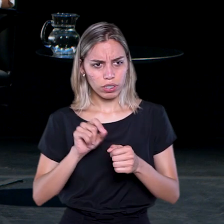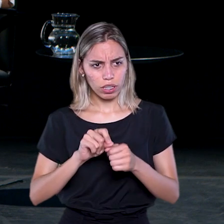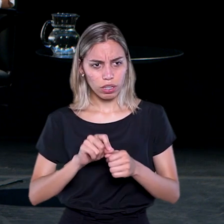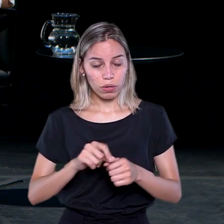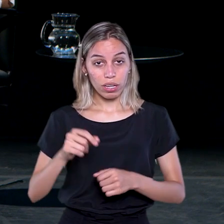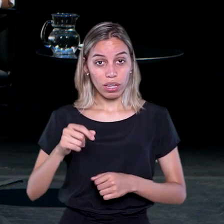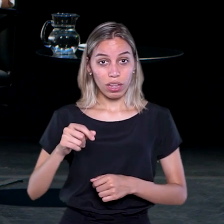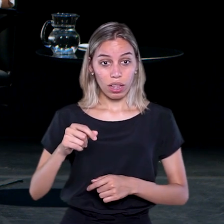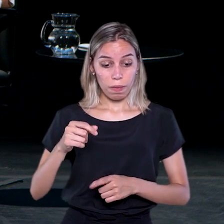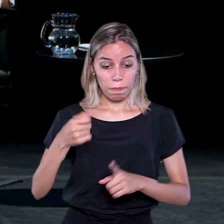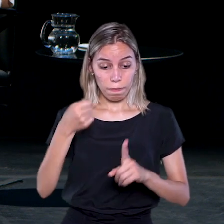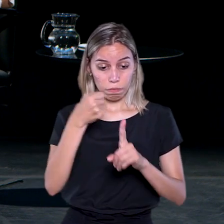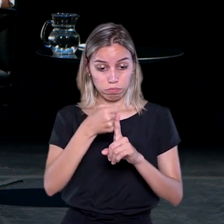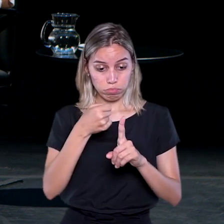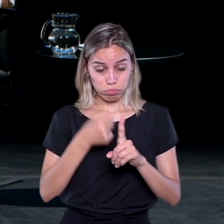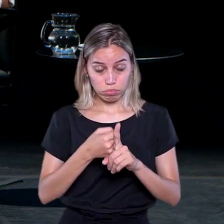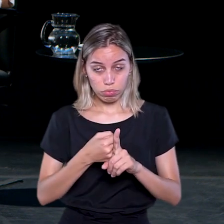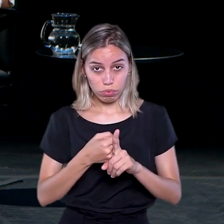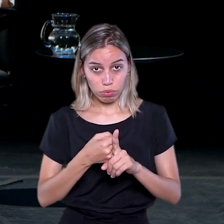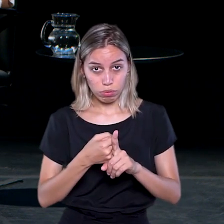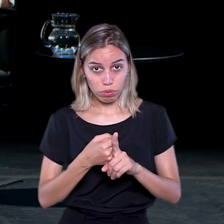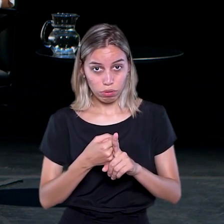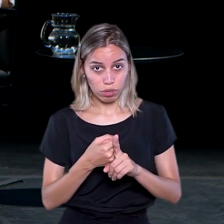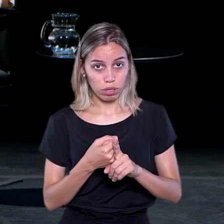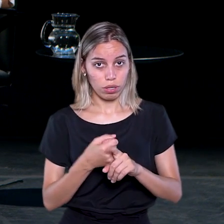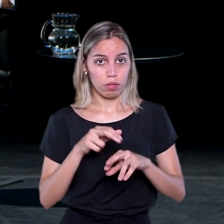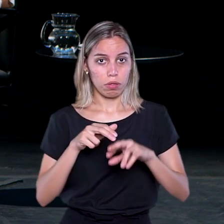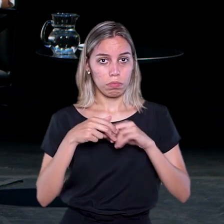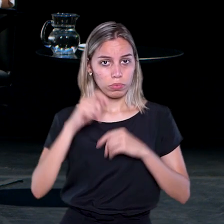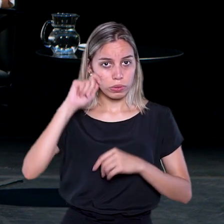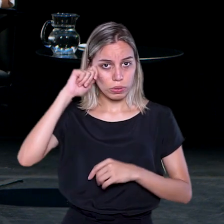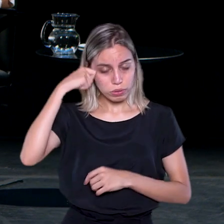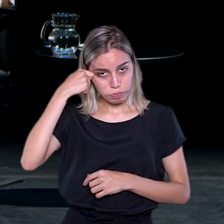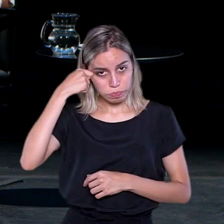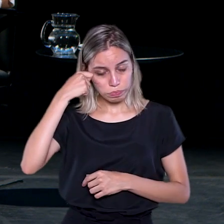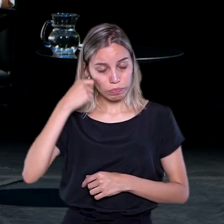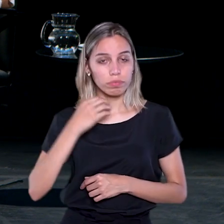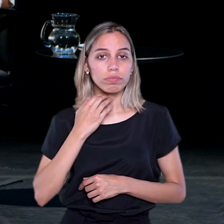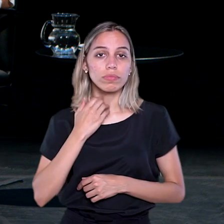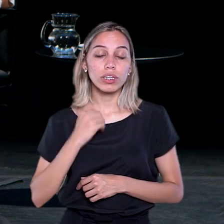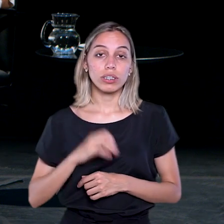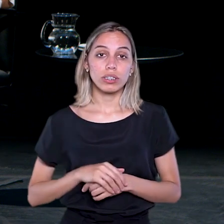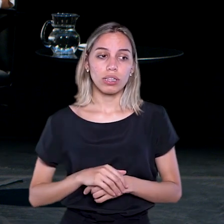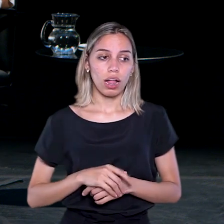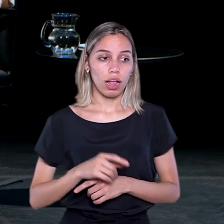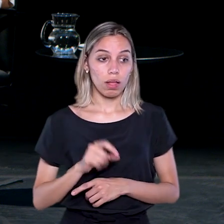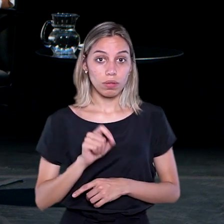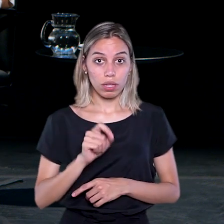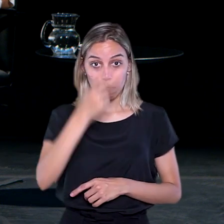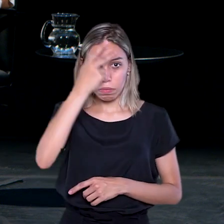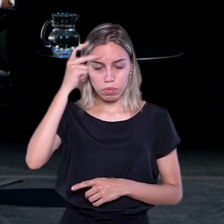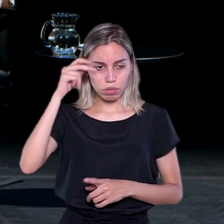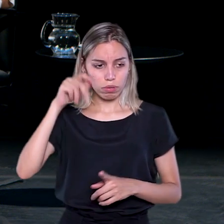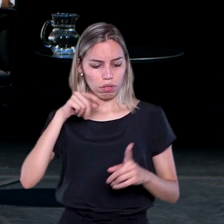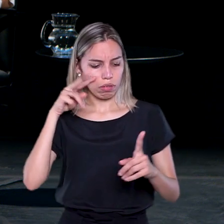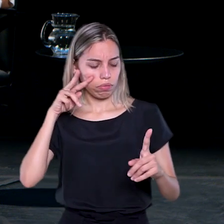no Brasil é a percepção social ao meu respeito. É a leitura social de que ali tem uma pessoa